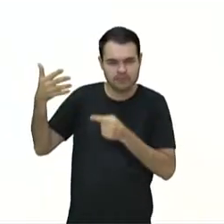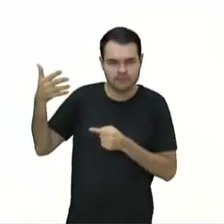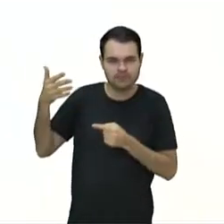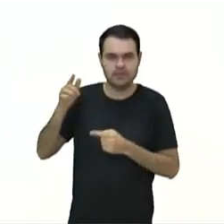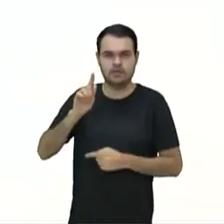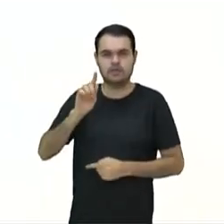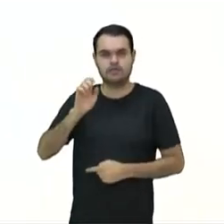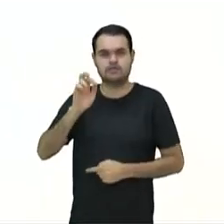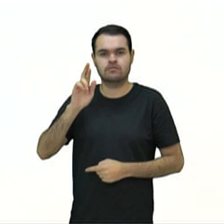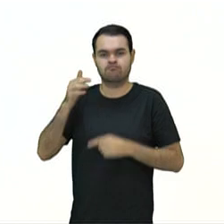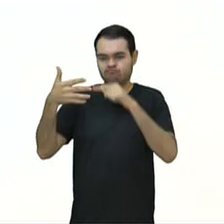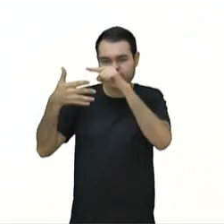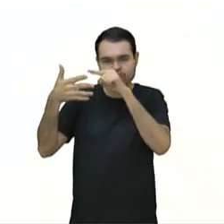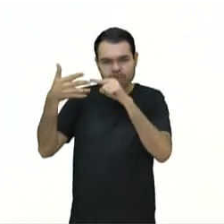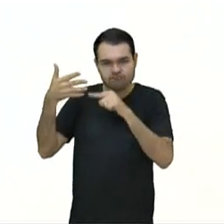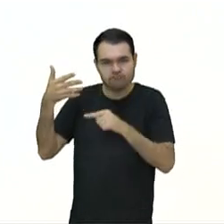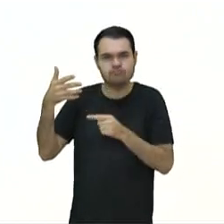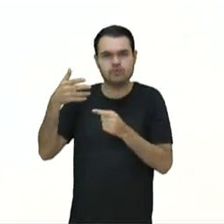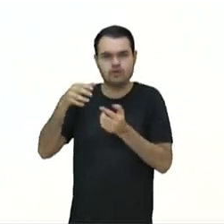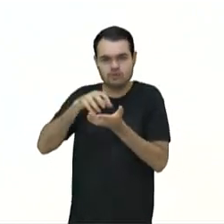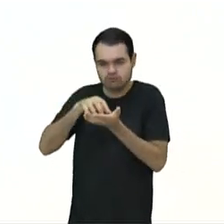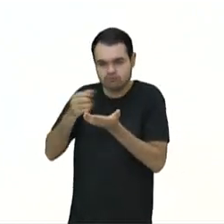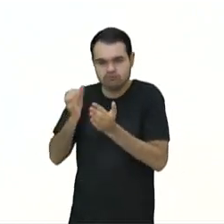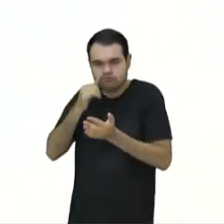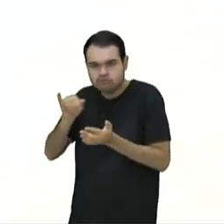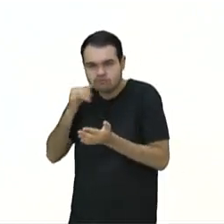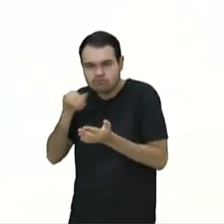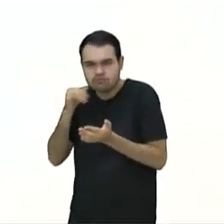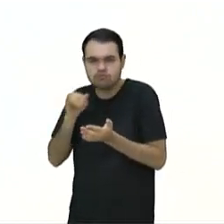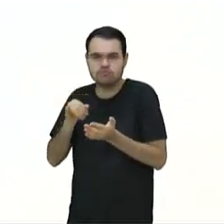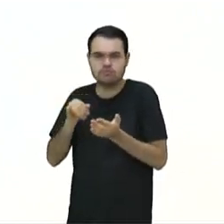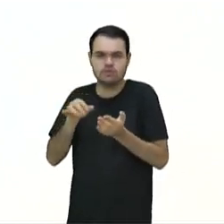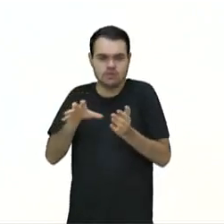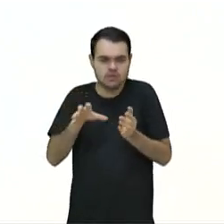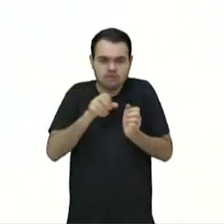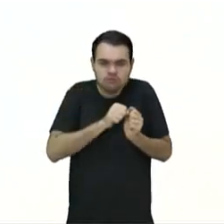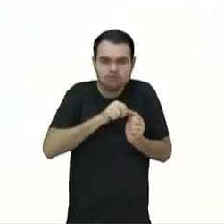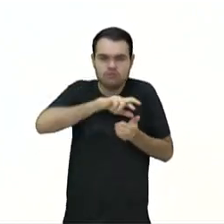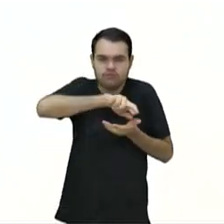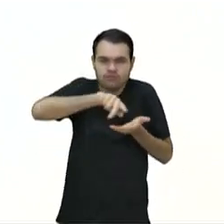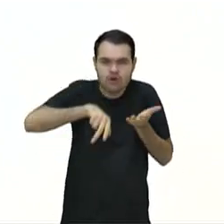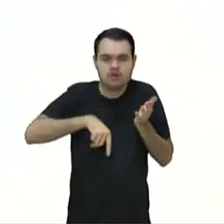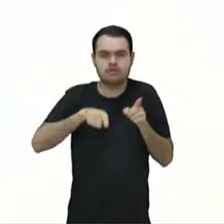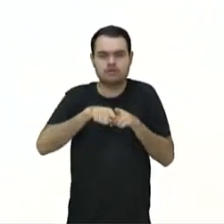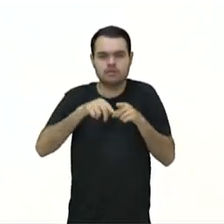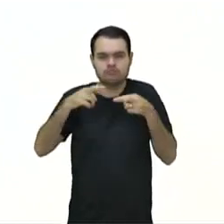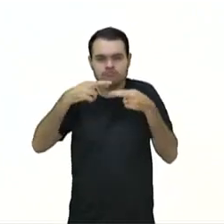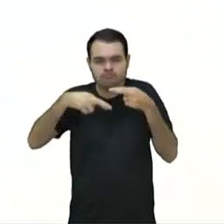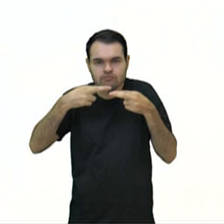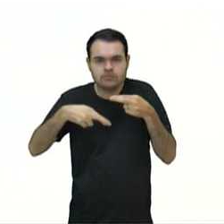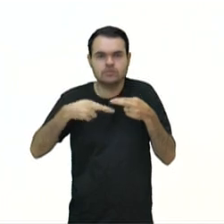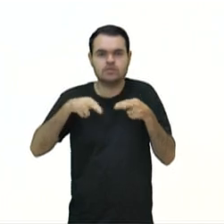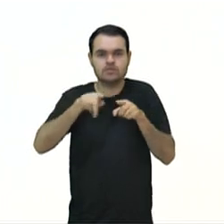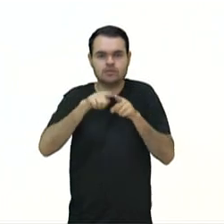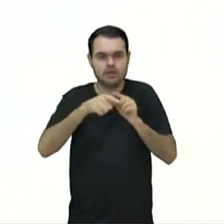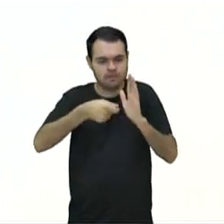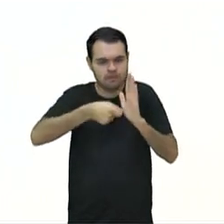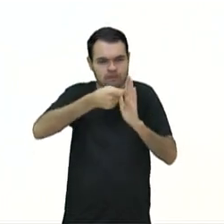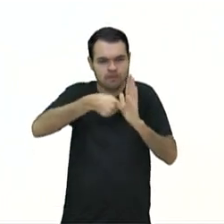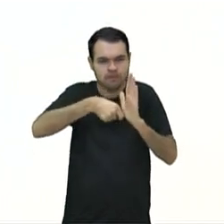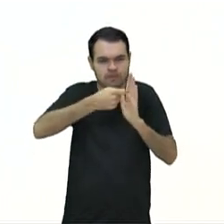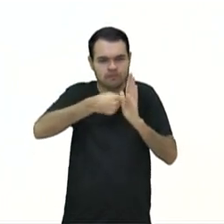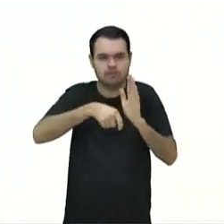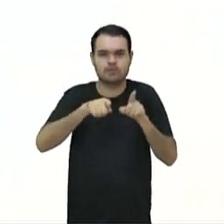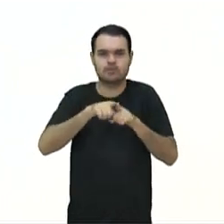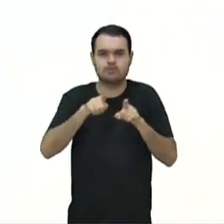geradores, receptores, resistores. Estudamos também os dispositivos de manobra e o